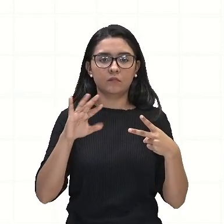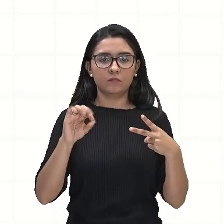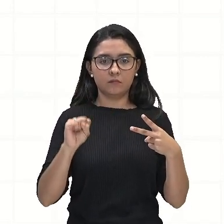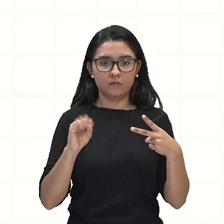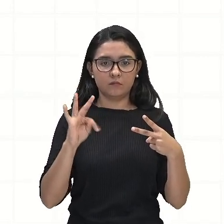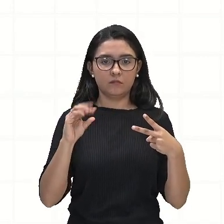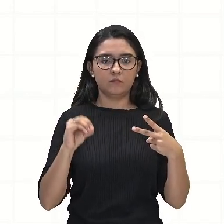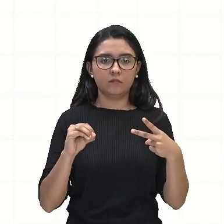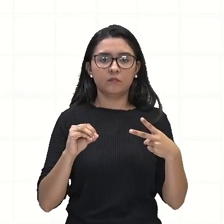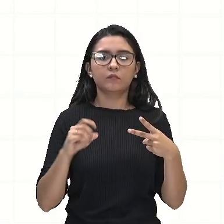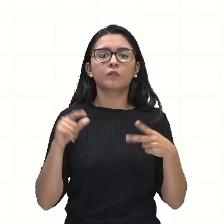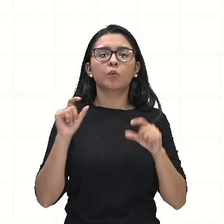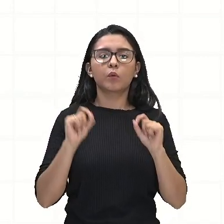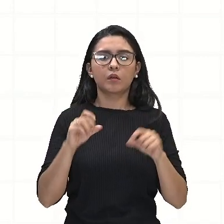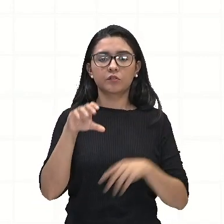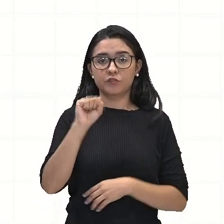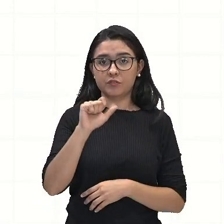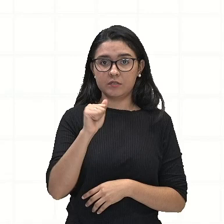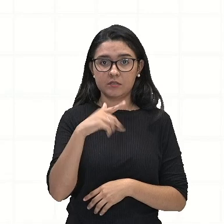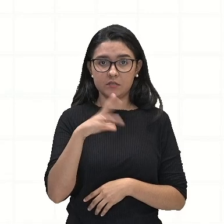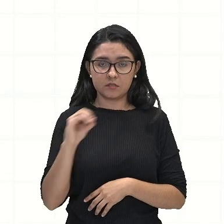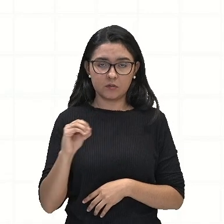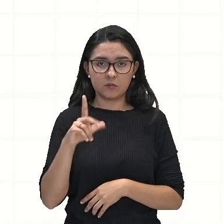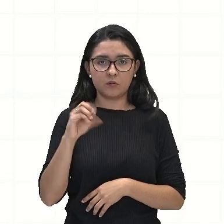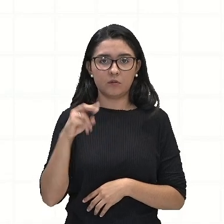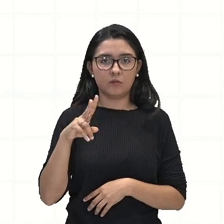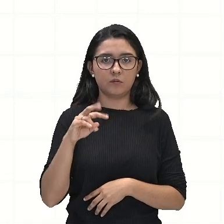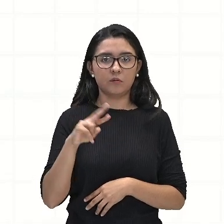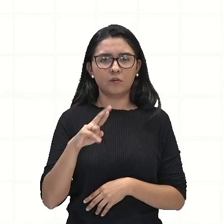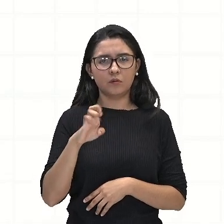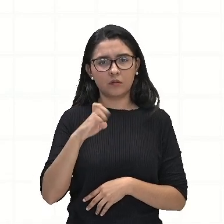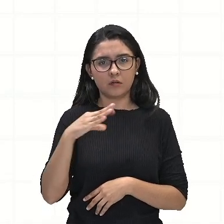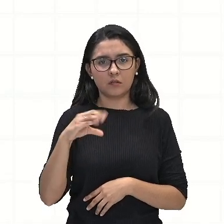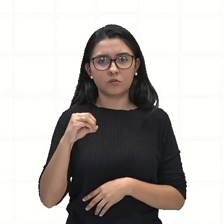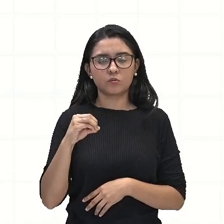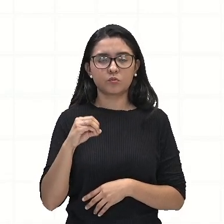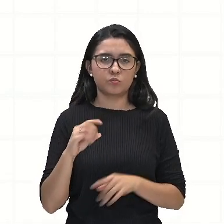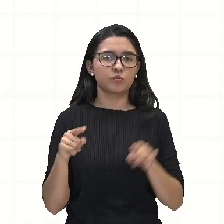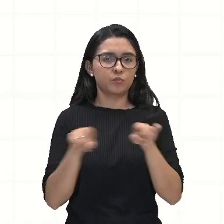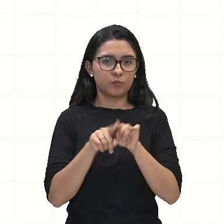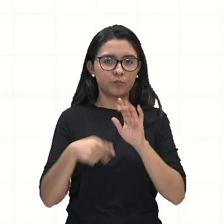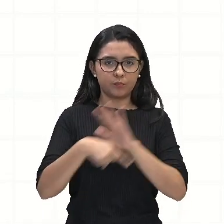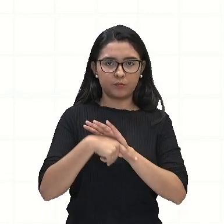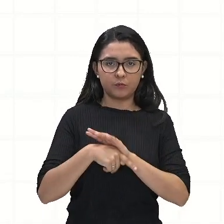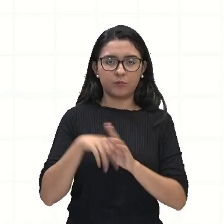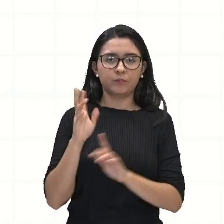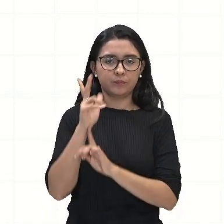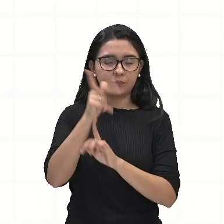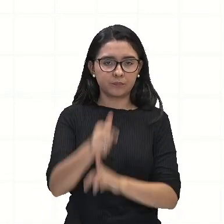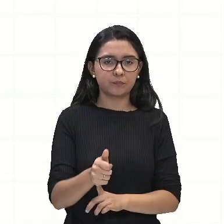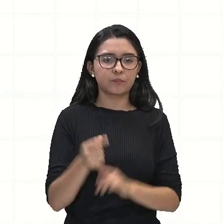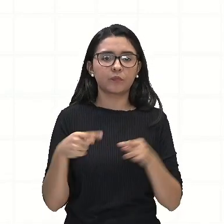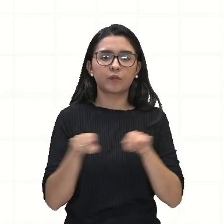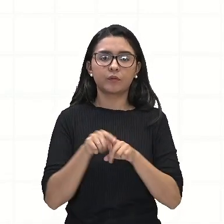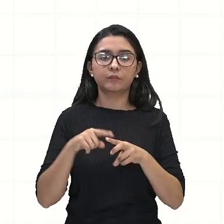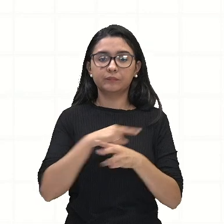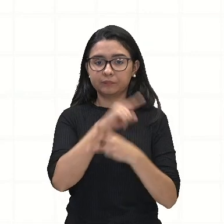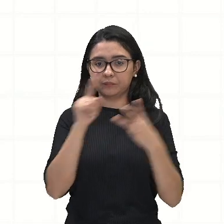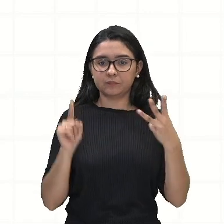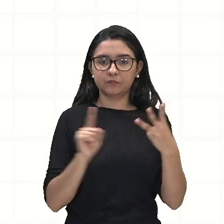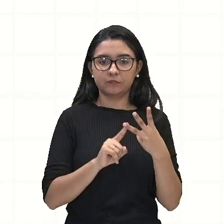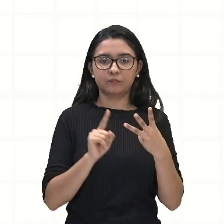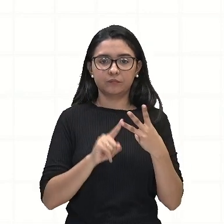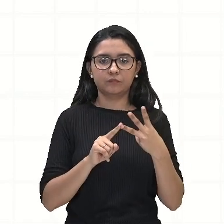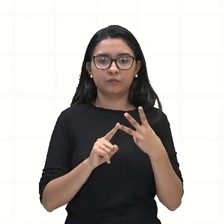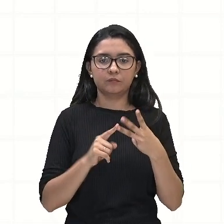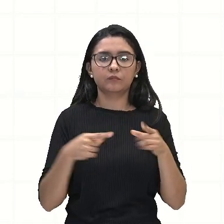a vista aérea da Basílica de São Lourenço, feita por Brunelleschi. E aqui, na última imagem que